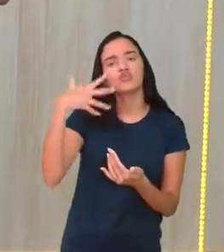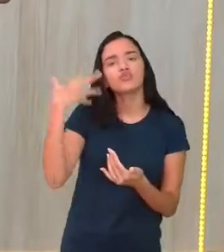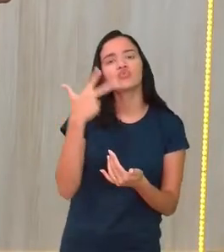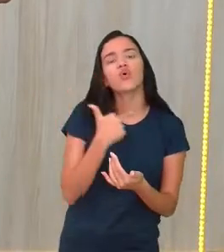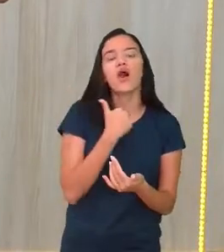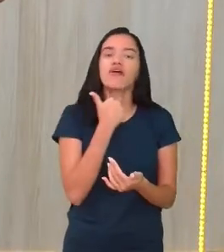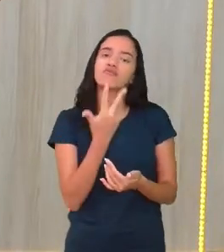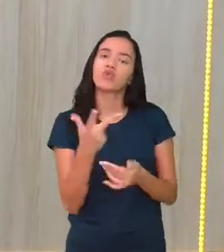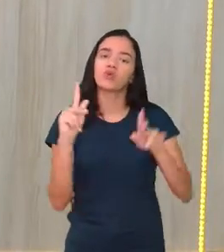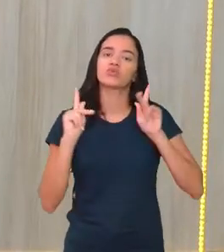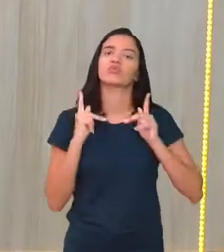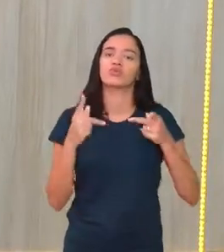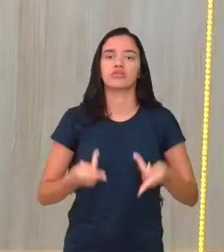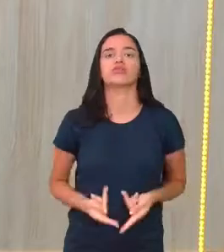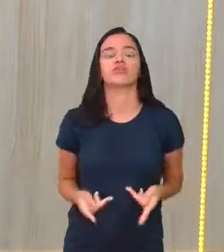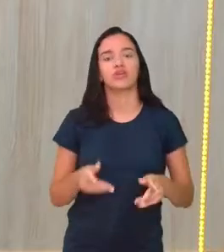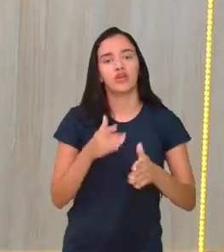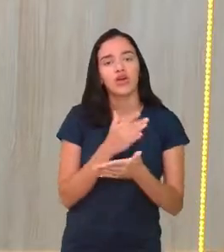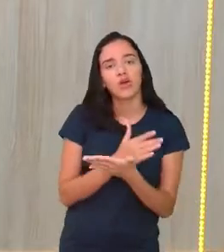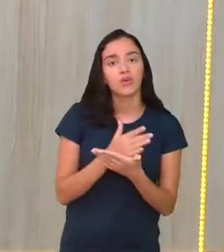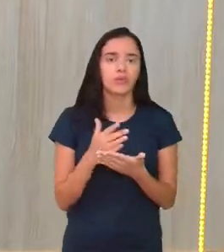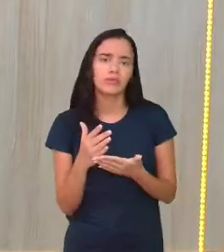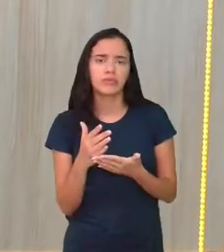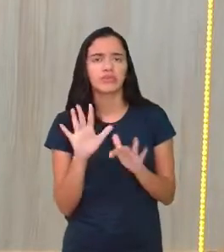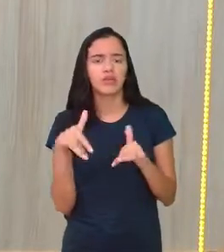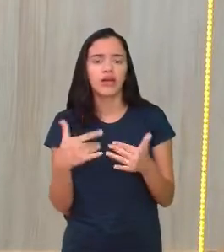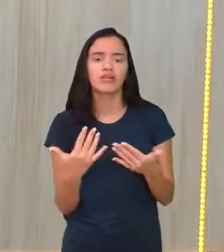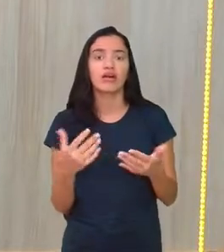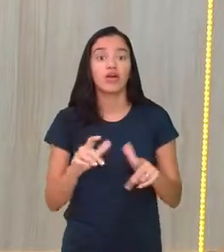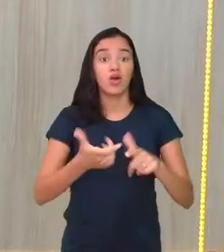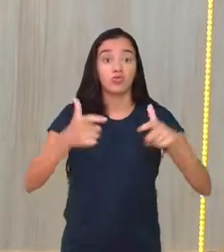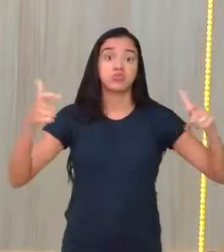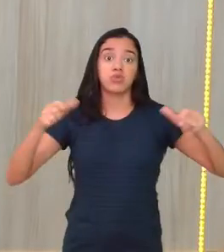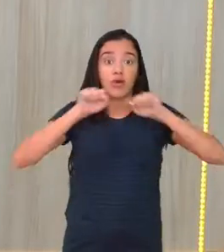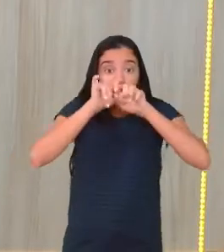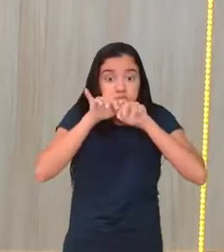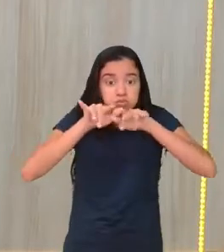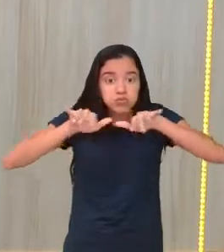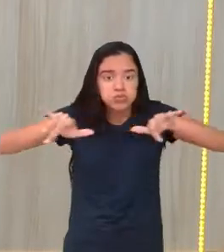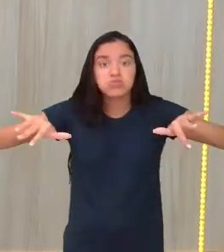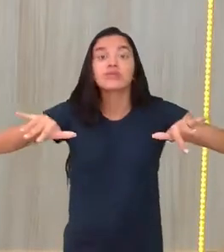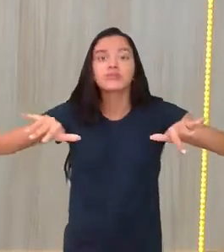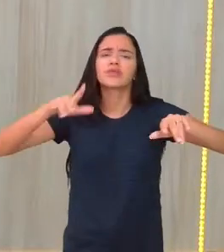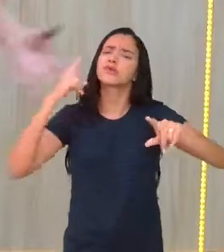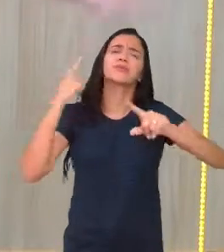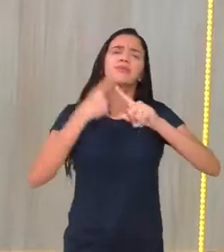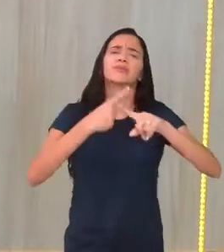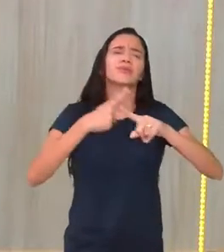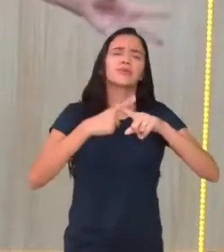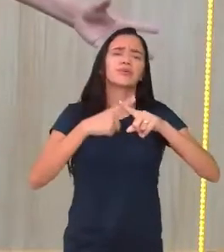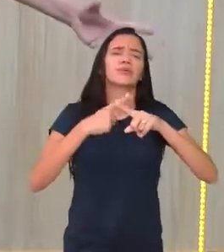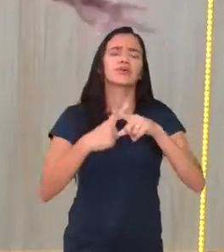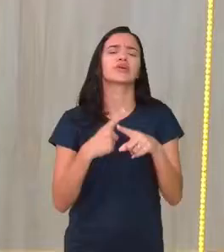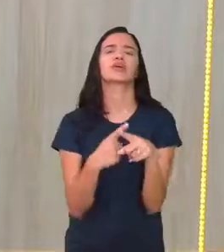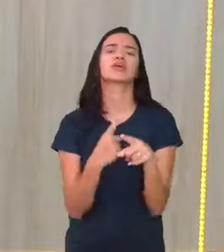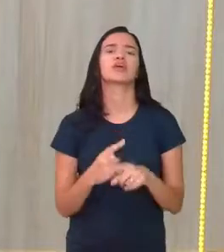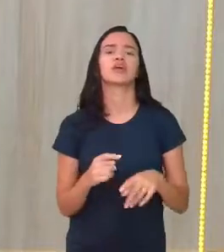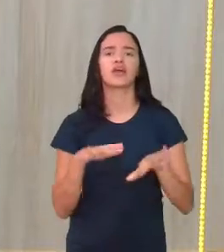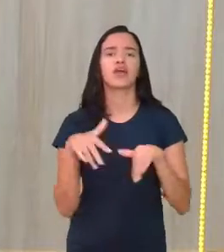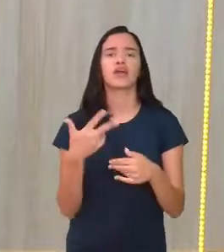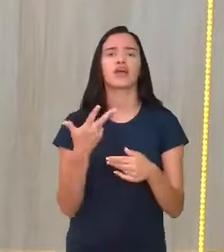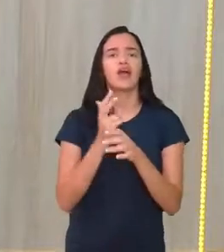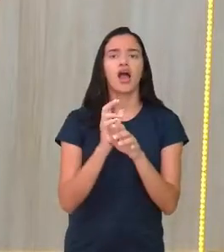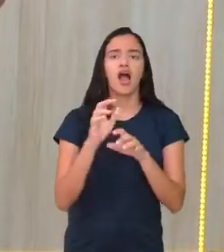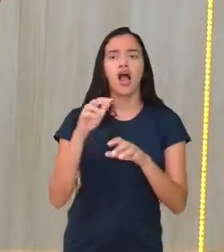voz humana, né, então ela se expandiu rapidamente. Por quê? Por que a indústria fonográfica se expandiu